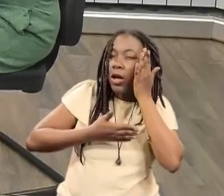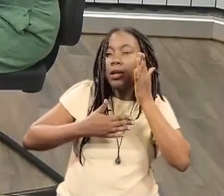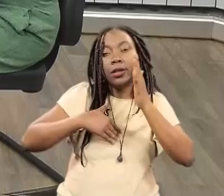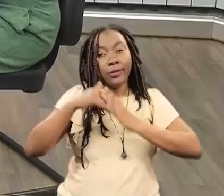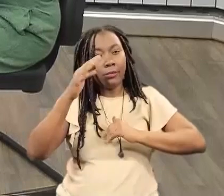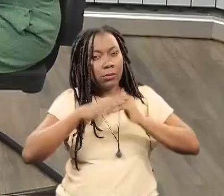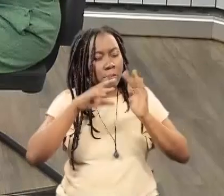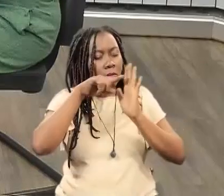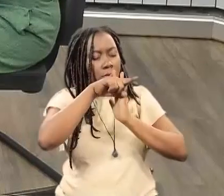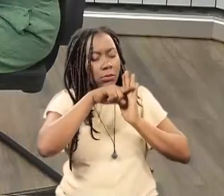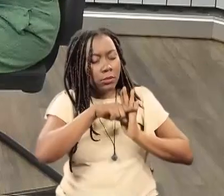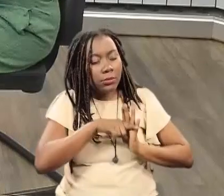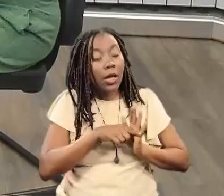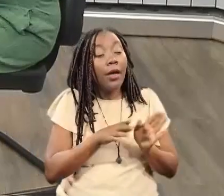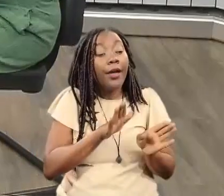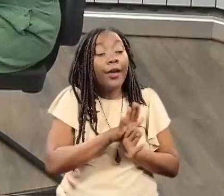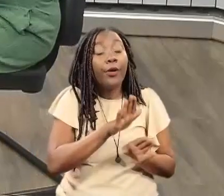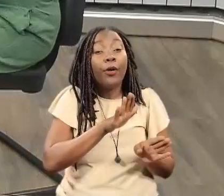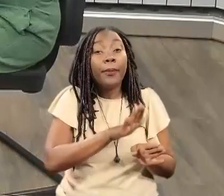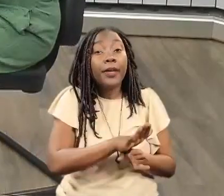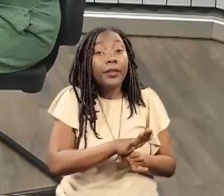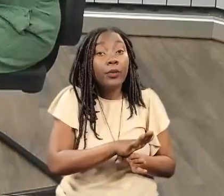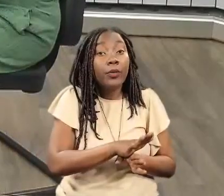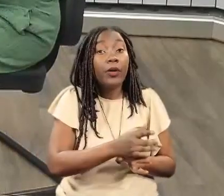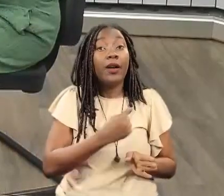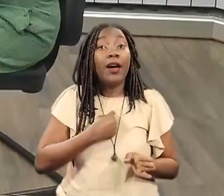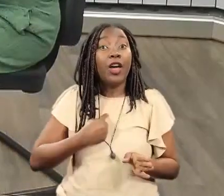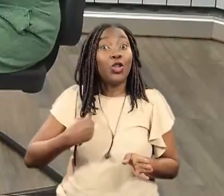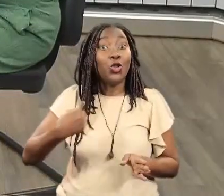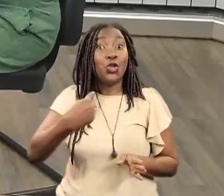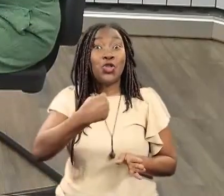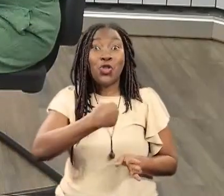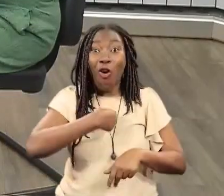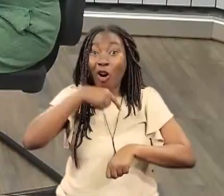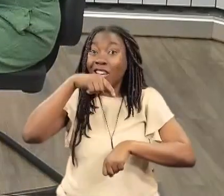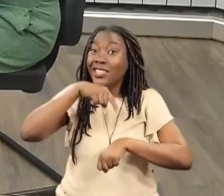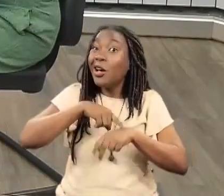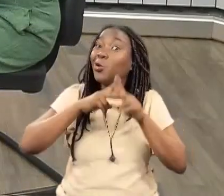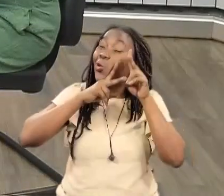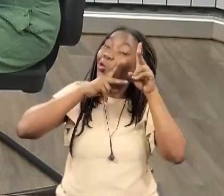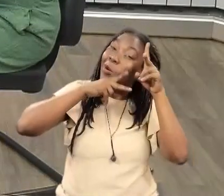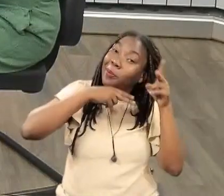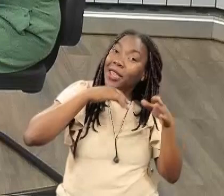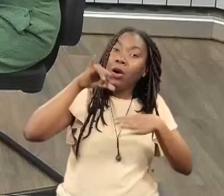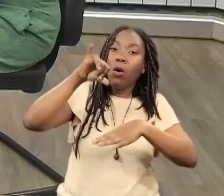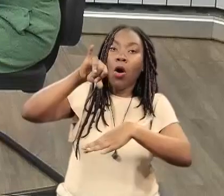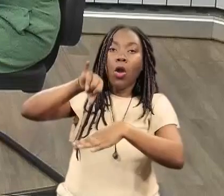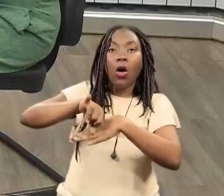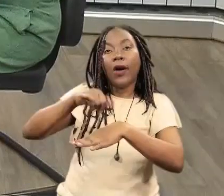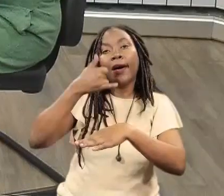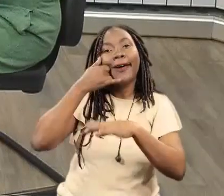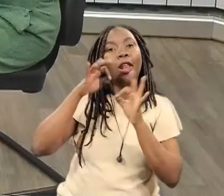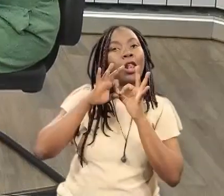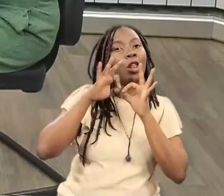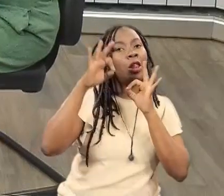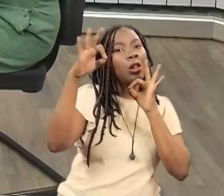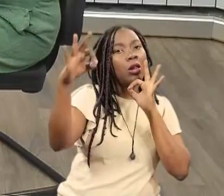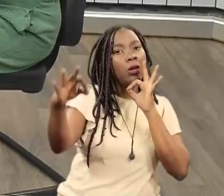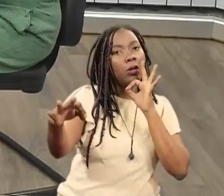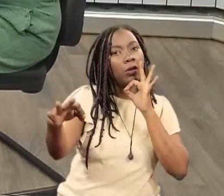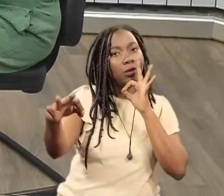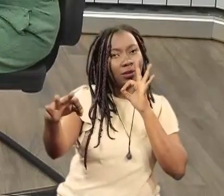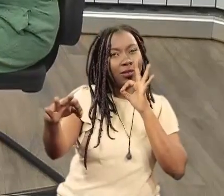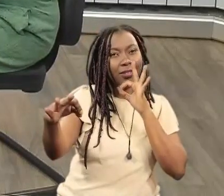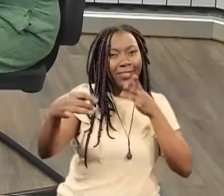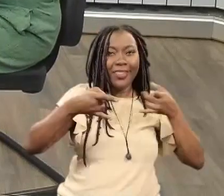especialistas recomendam que nós, ao dormir, a gente coloque o celular longe, né,